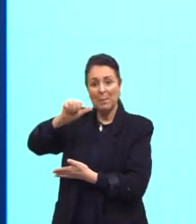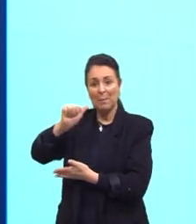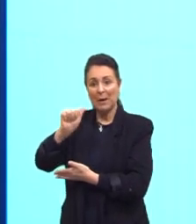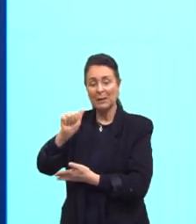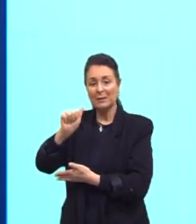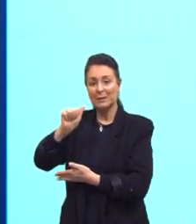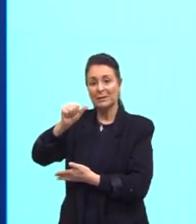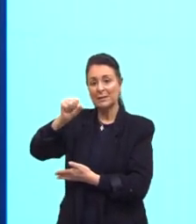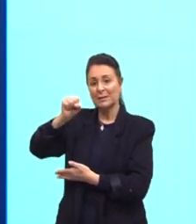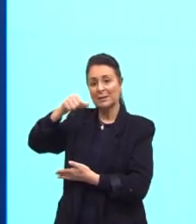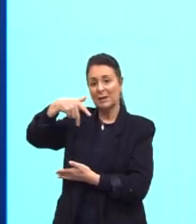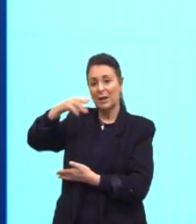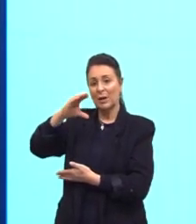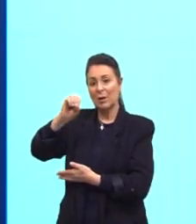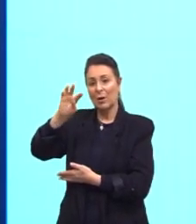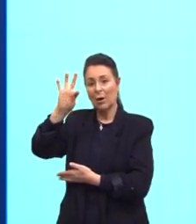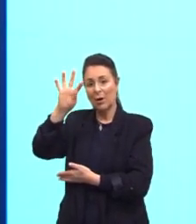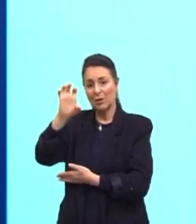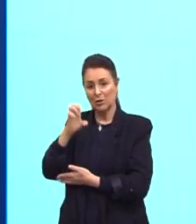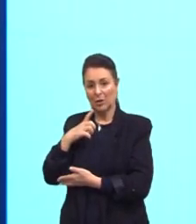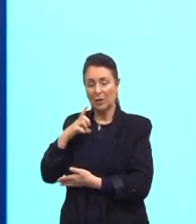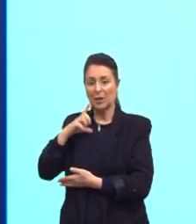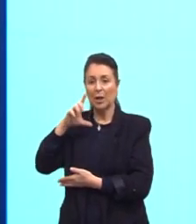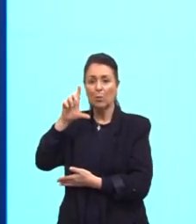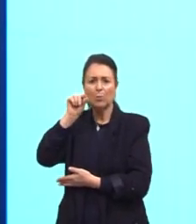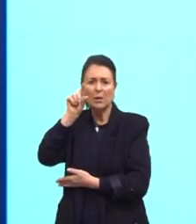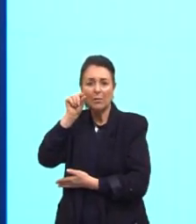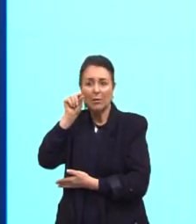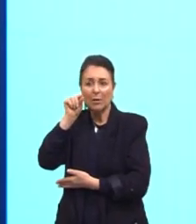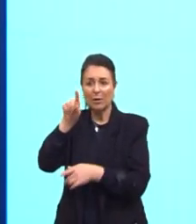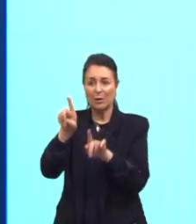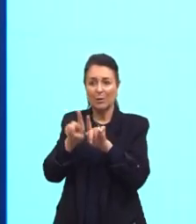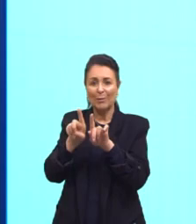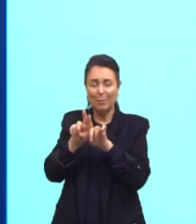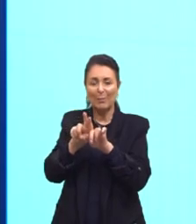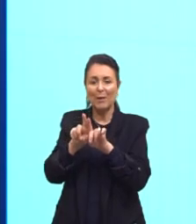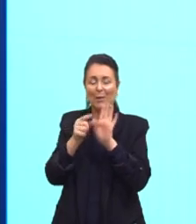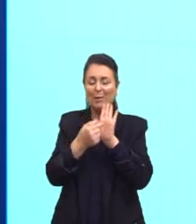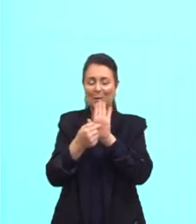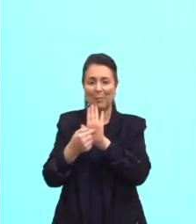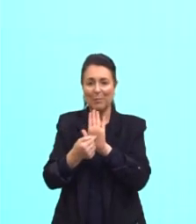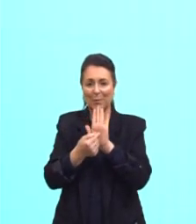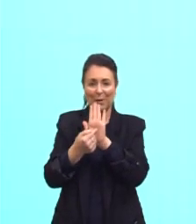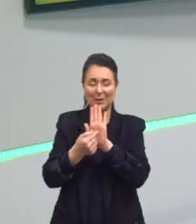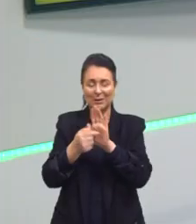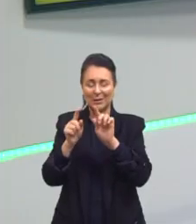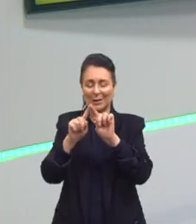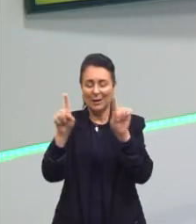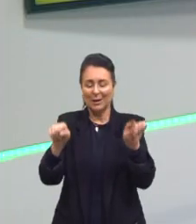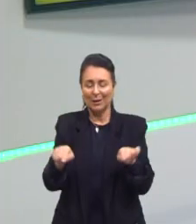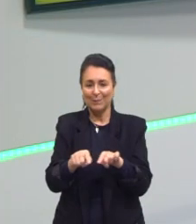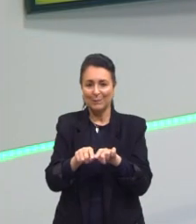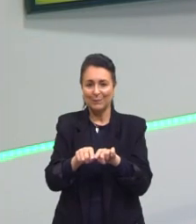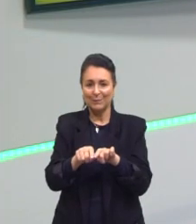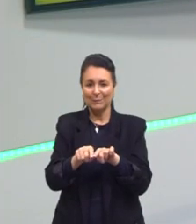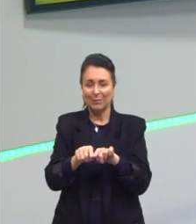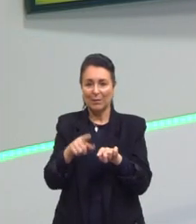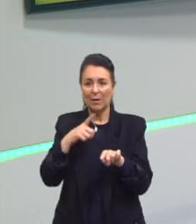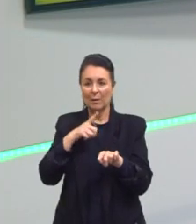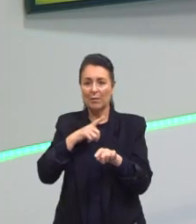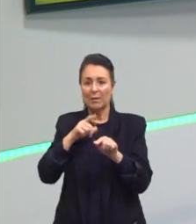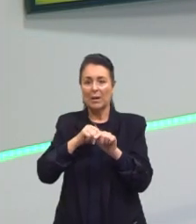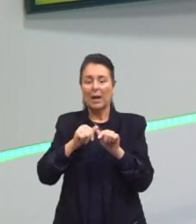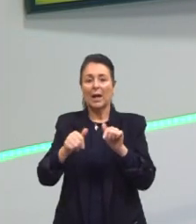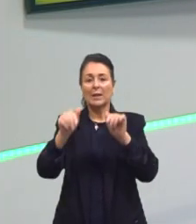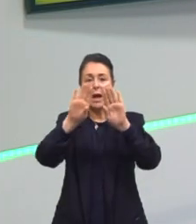Guarda Civil ela possui um pássaro pendurado enfim detalhes aqui das obras tá para falar da